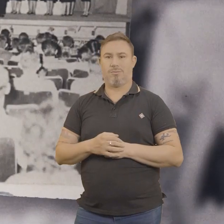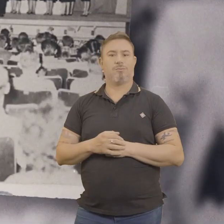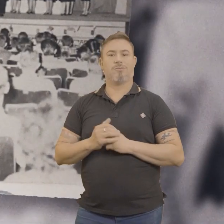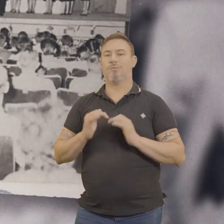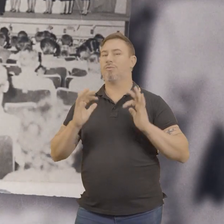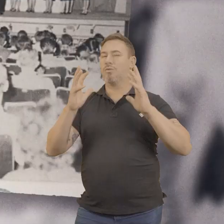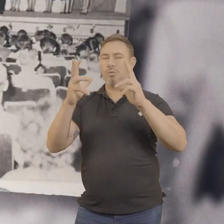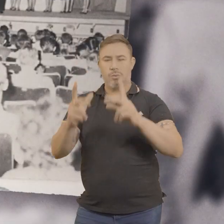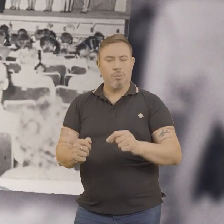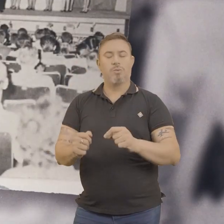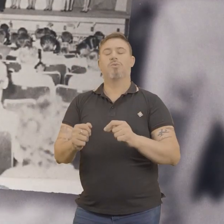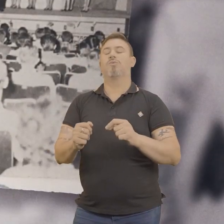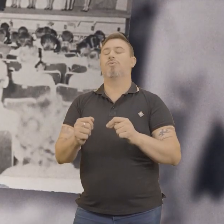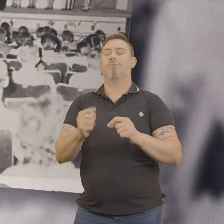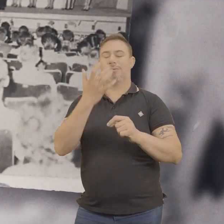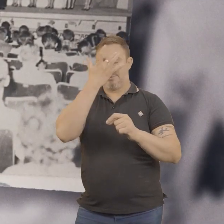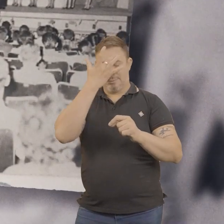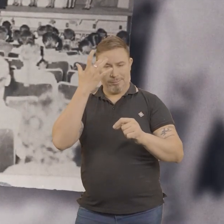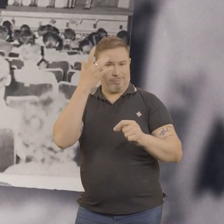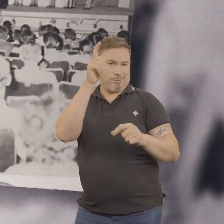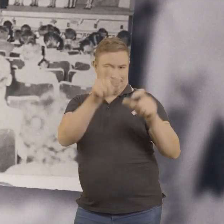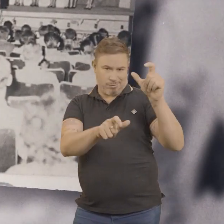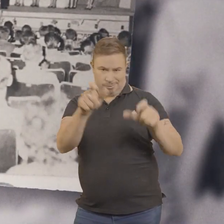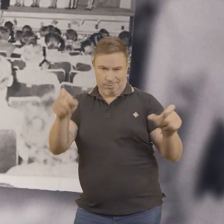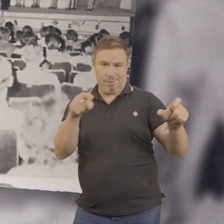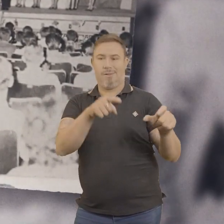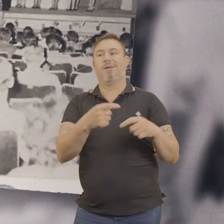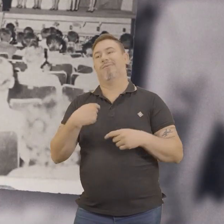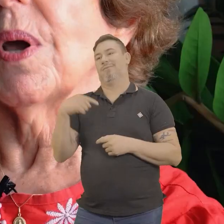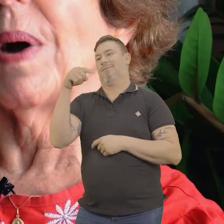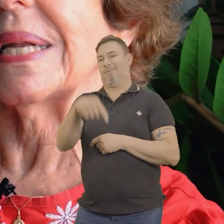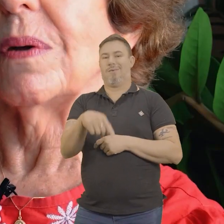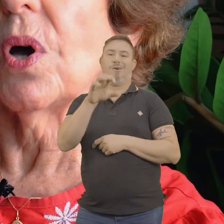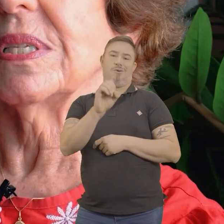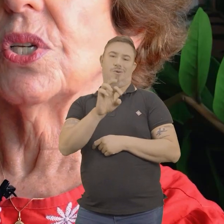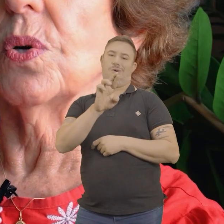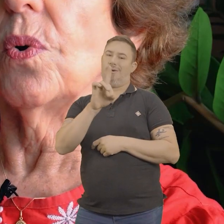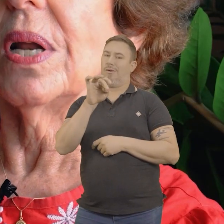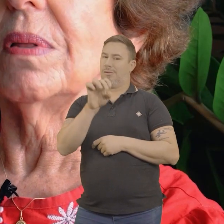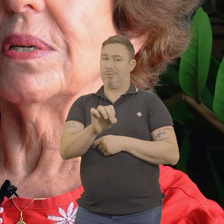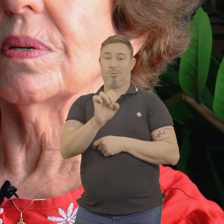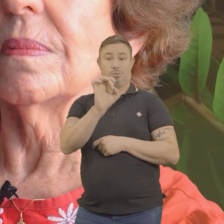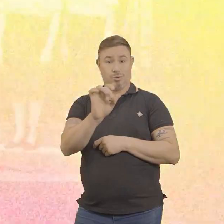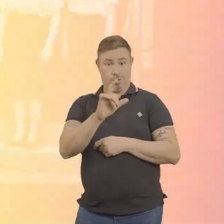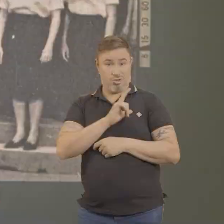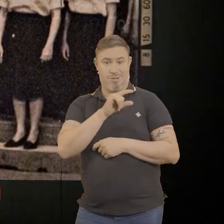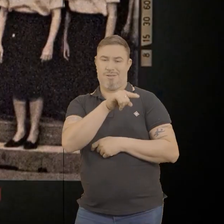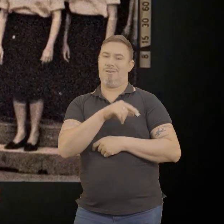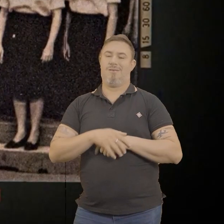todos os eventos, solenidades, era o Lá se vai o Orlando Leite, porque o madrigal só existiu com o Orlando Leite.